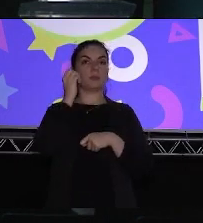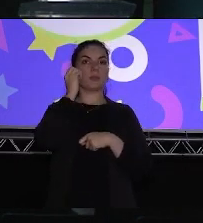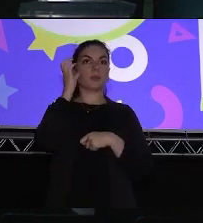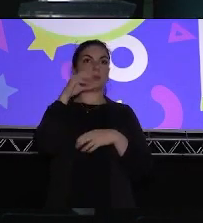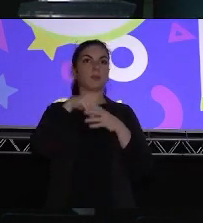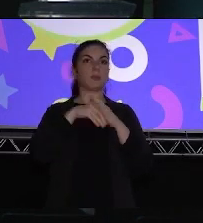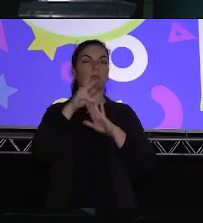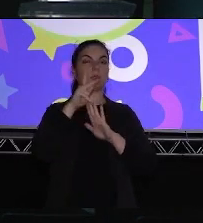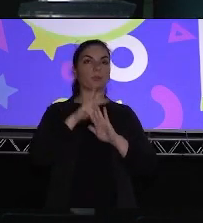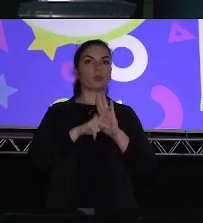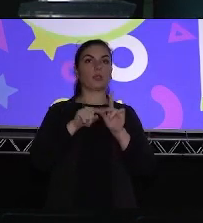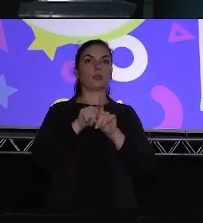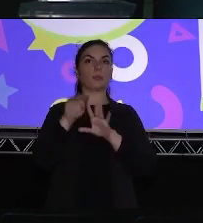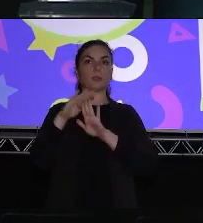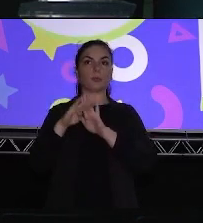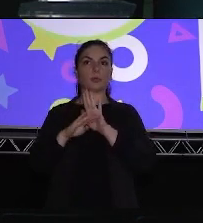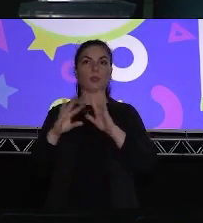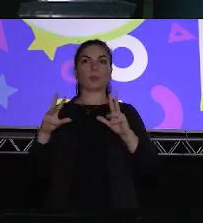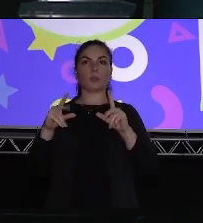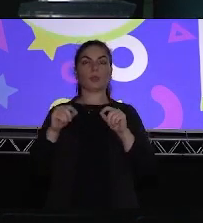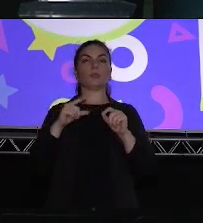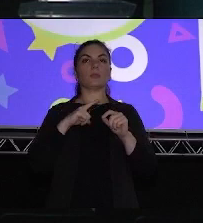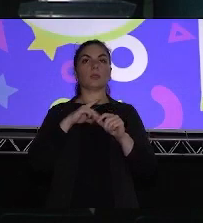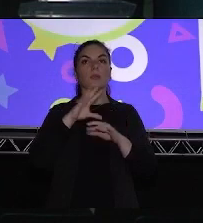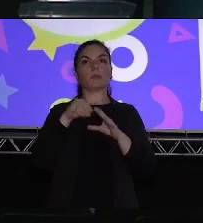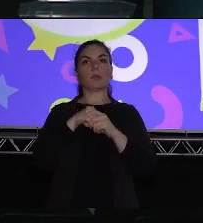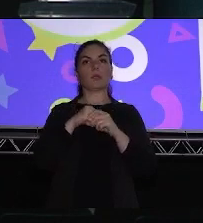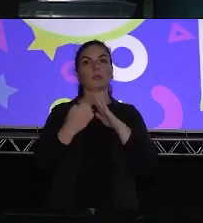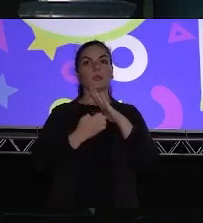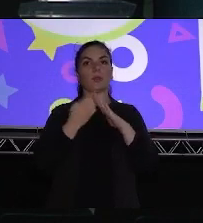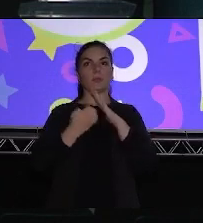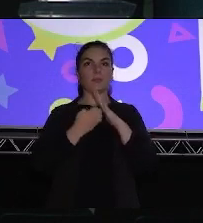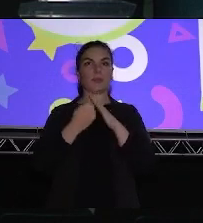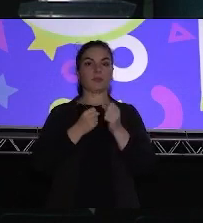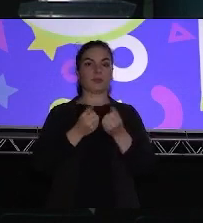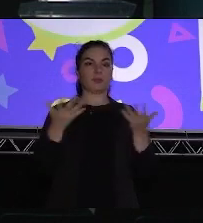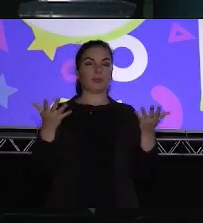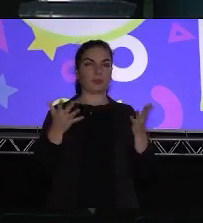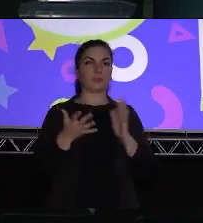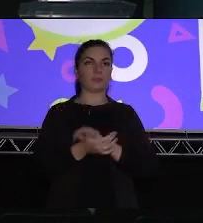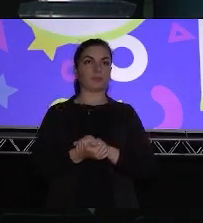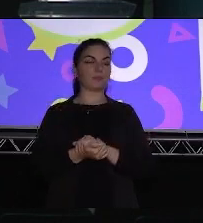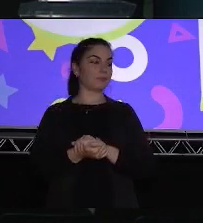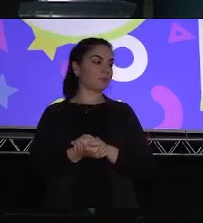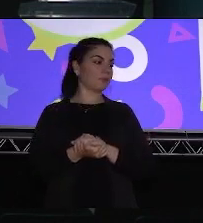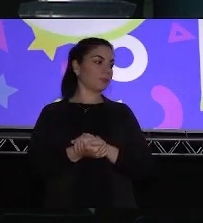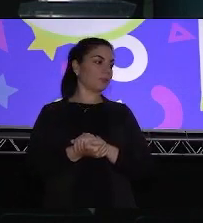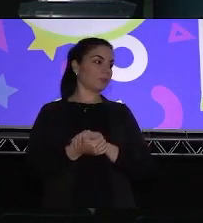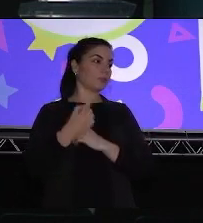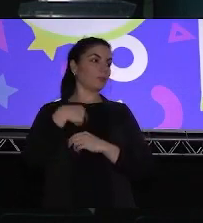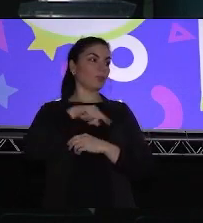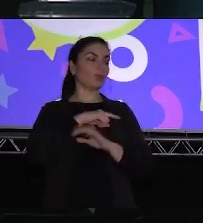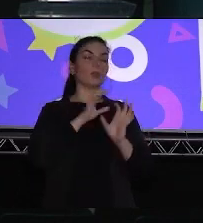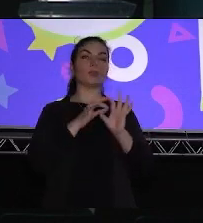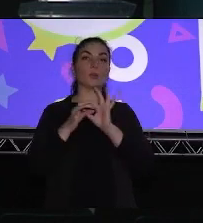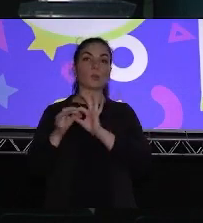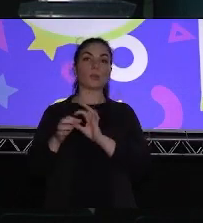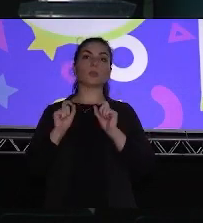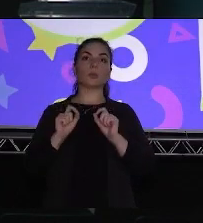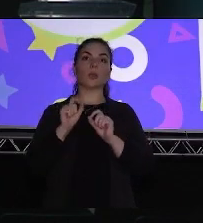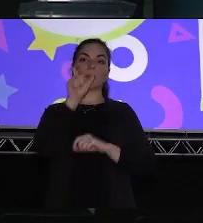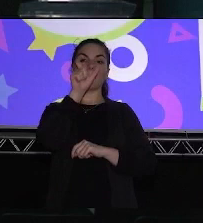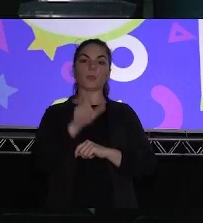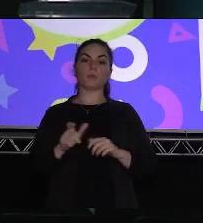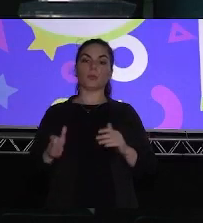projeto e no programa inteiro, porque elas levam para dentro da empresa esses conhecimentos. No nosso contexto, que é desenvolvimento de pessoas,